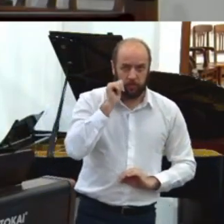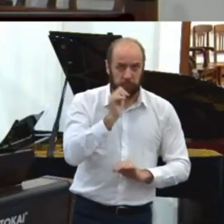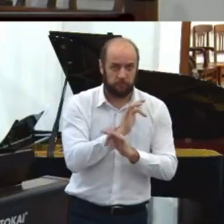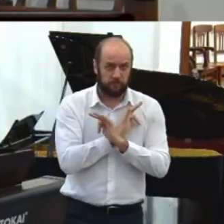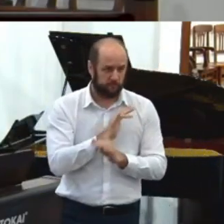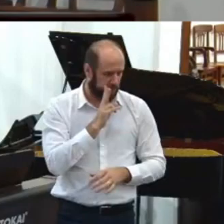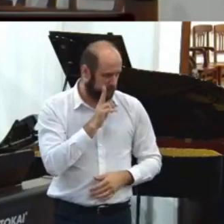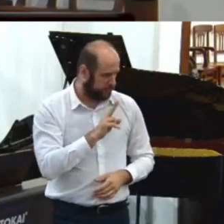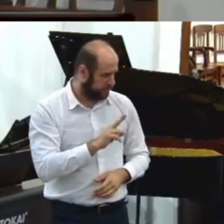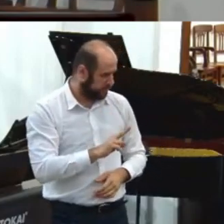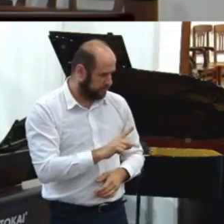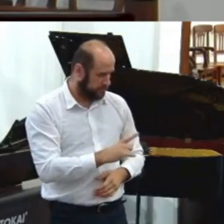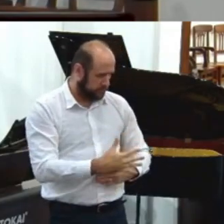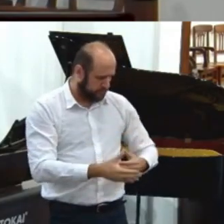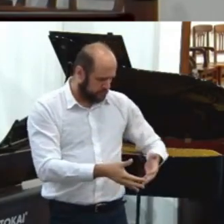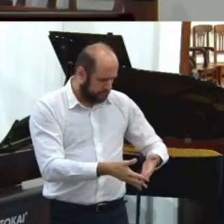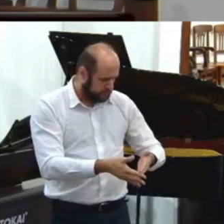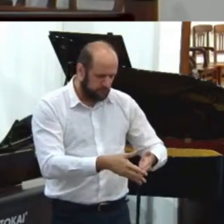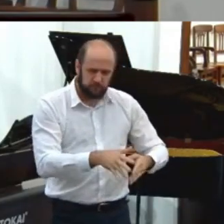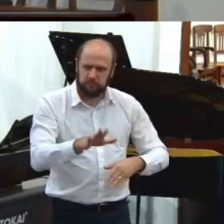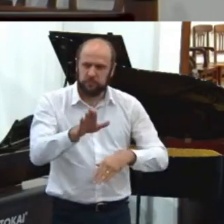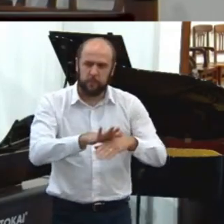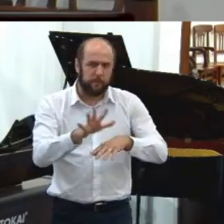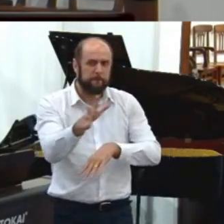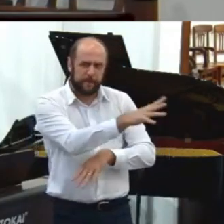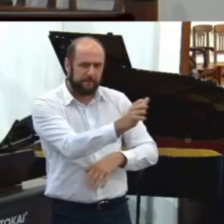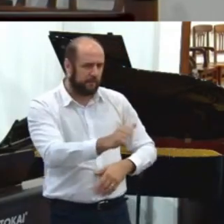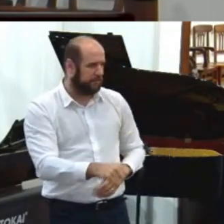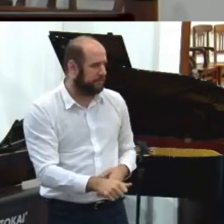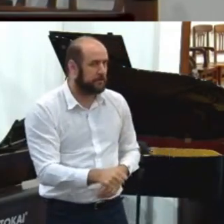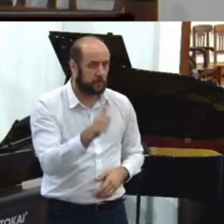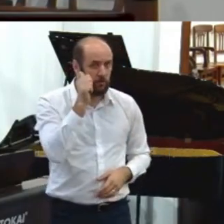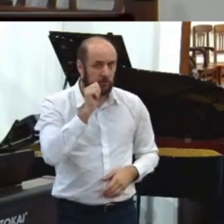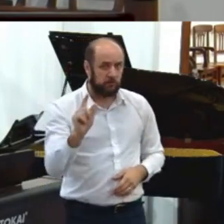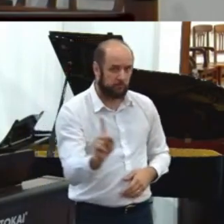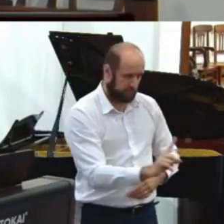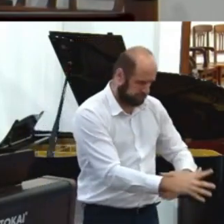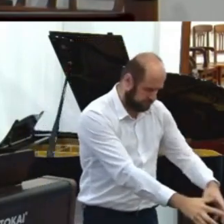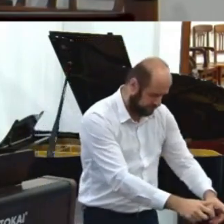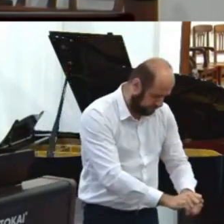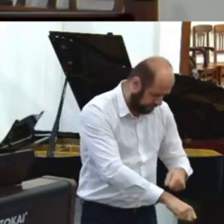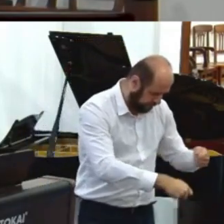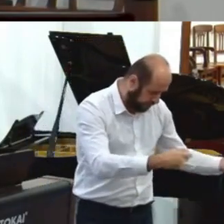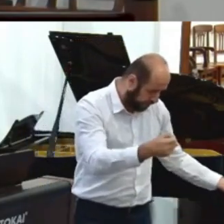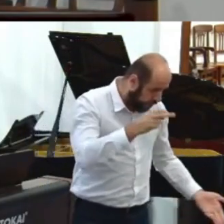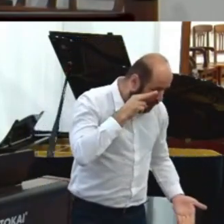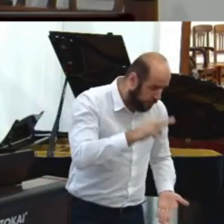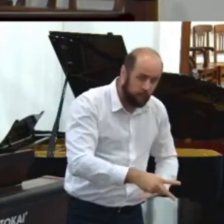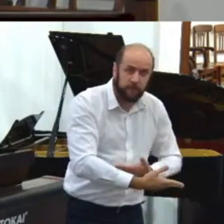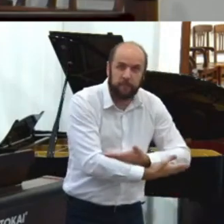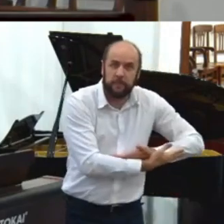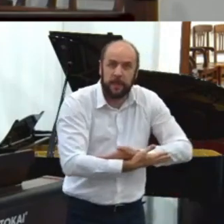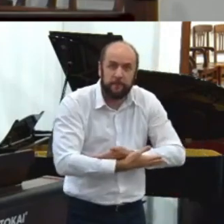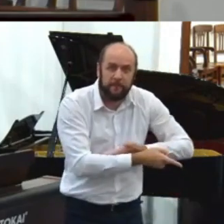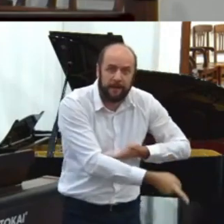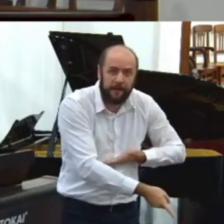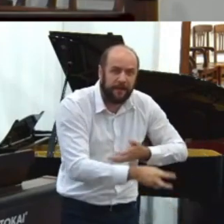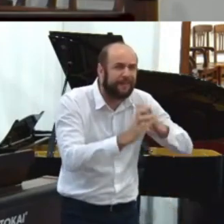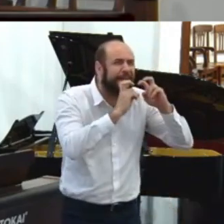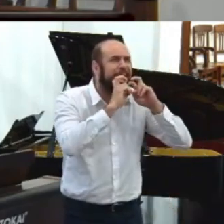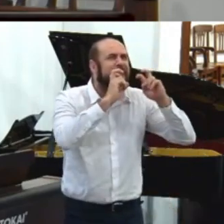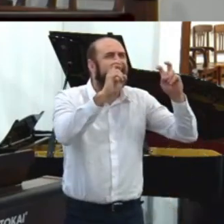juncos, mandou que uma das criadas fosse buscá-lo. Abrindo o cesto, viu a criança, e eis que o